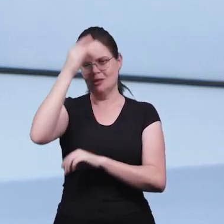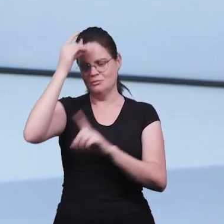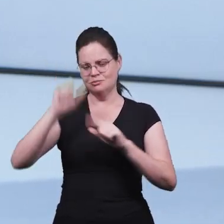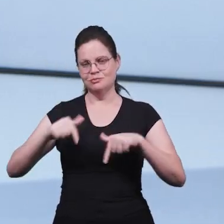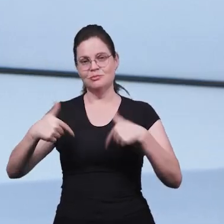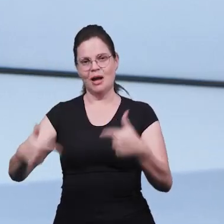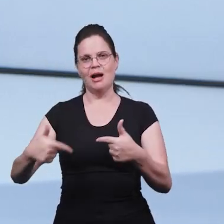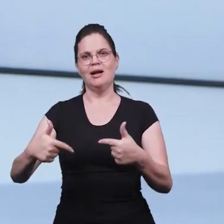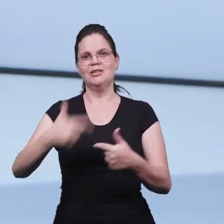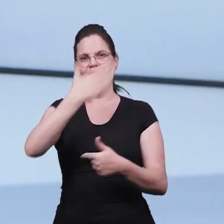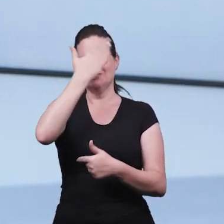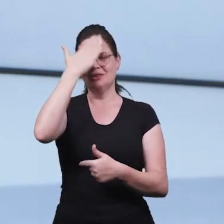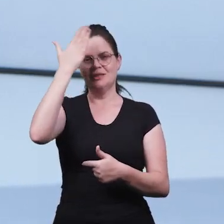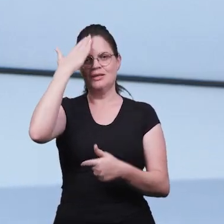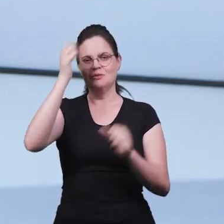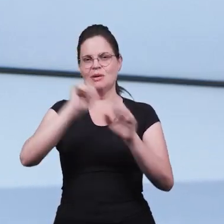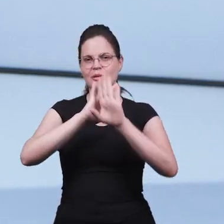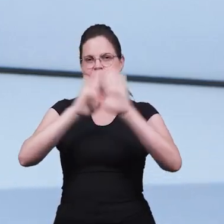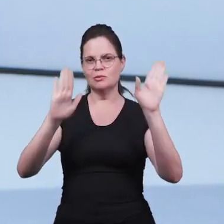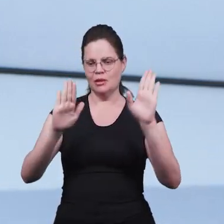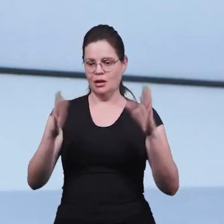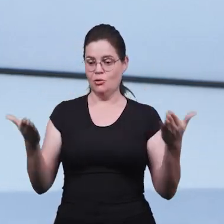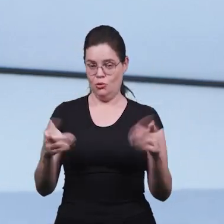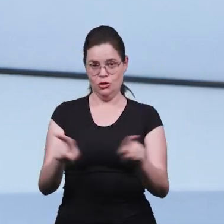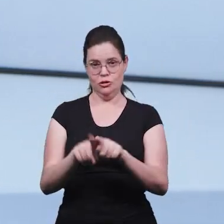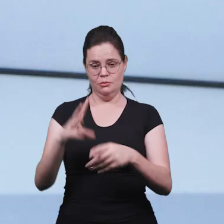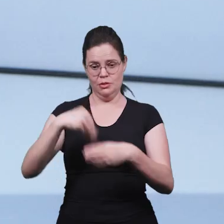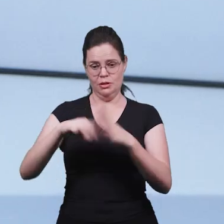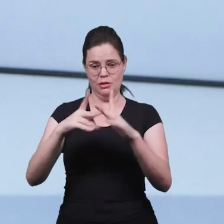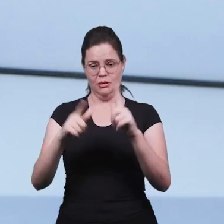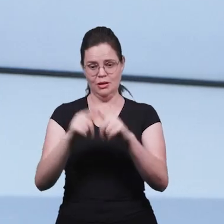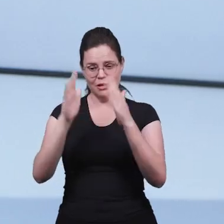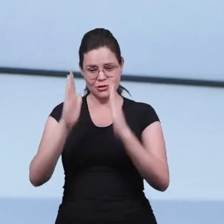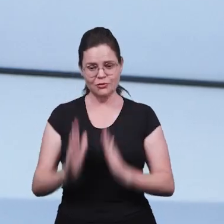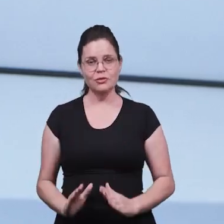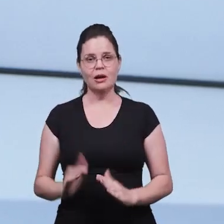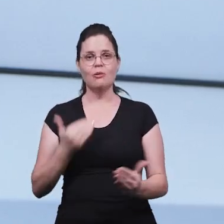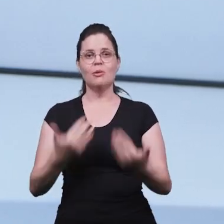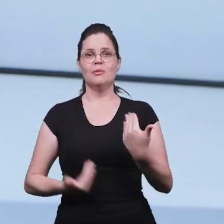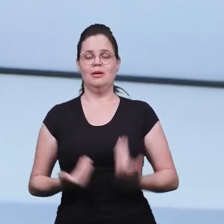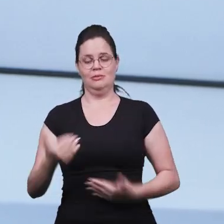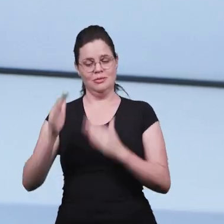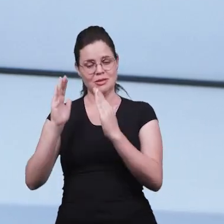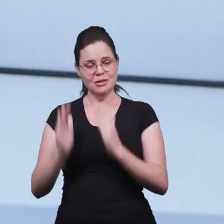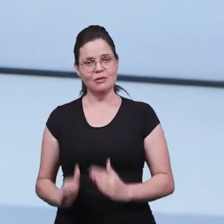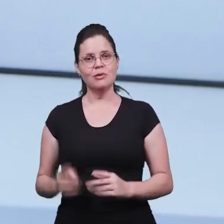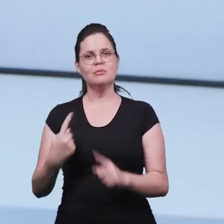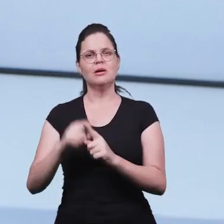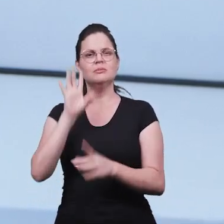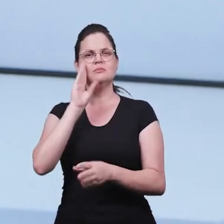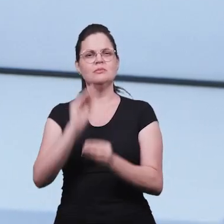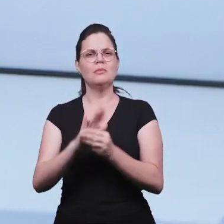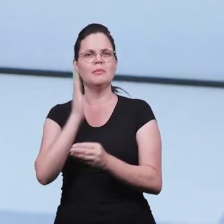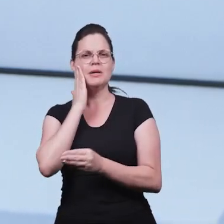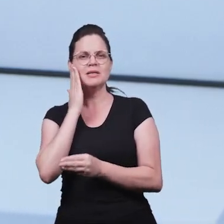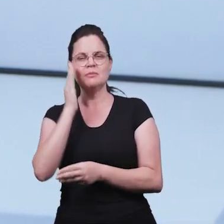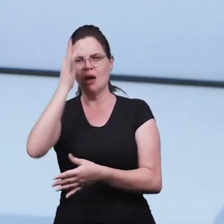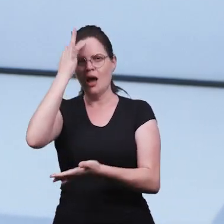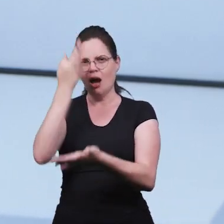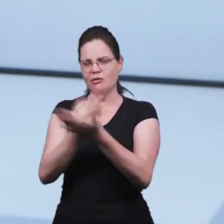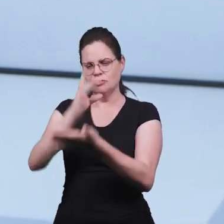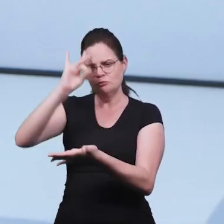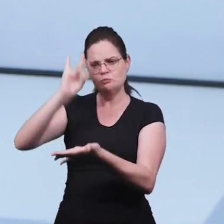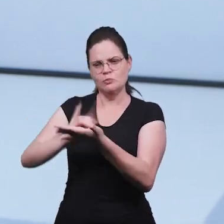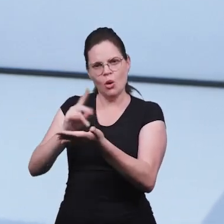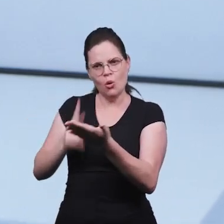feito a boa escolha em não se contaminar, em não trocar a fé genuína por uma fé histórica, mas que